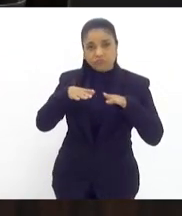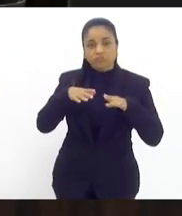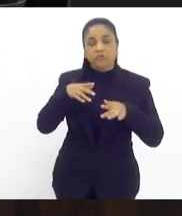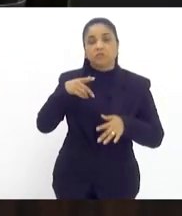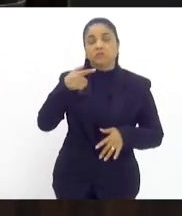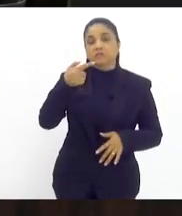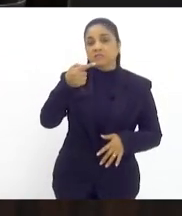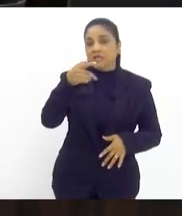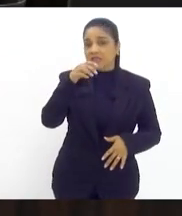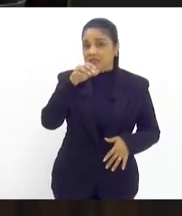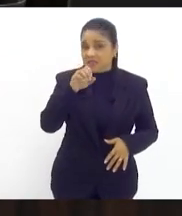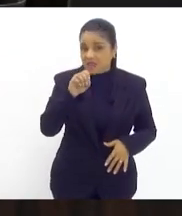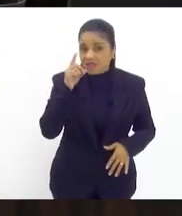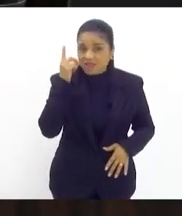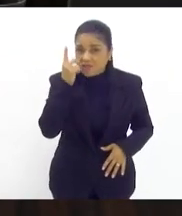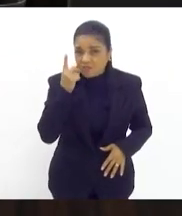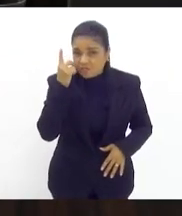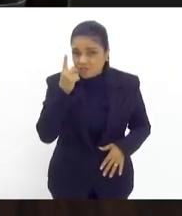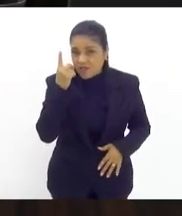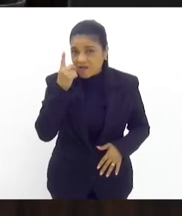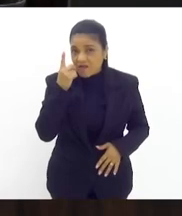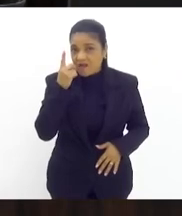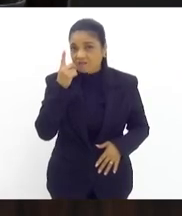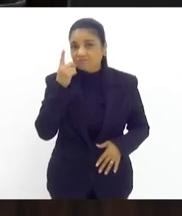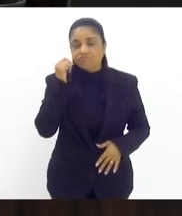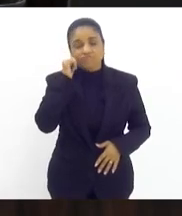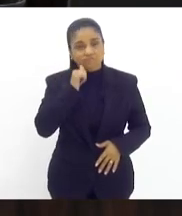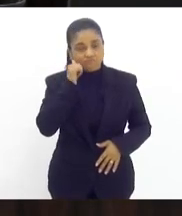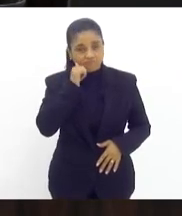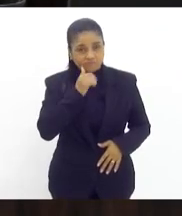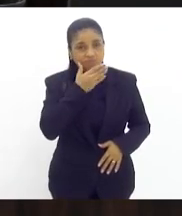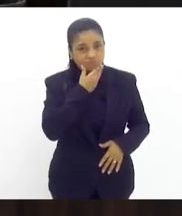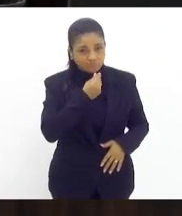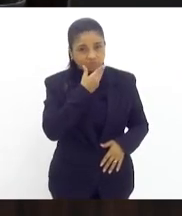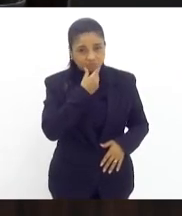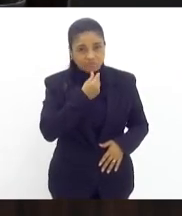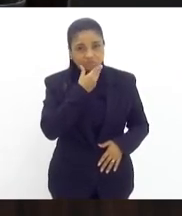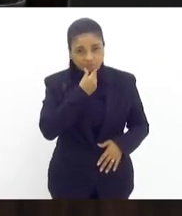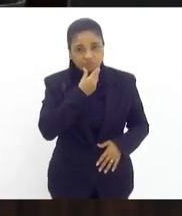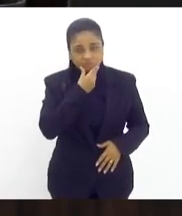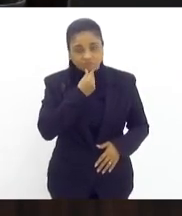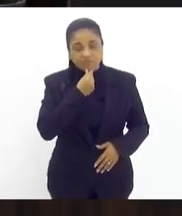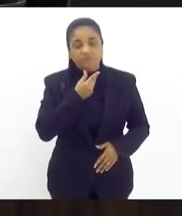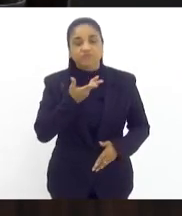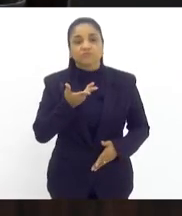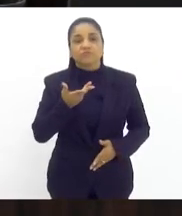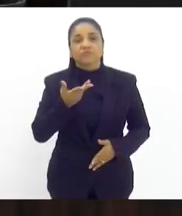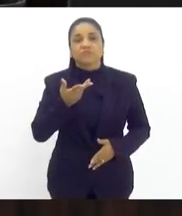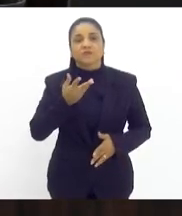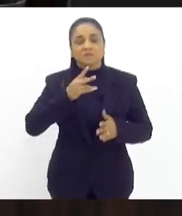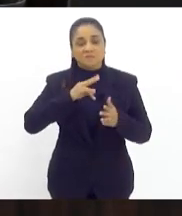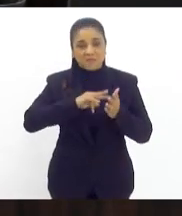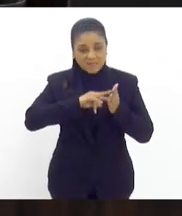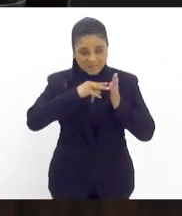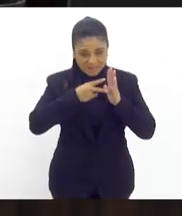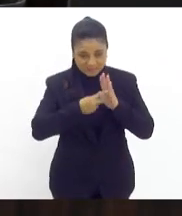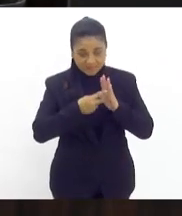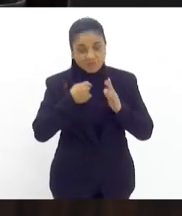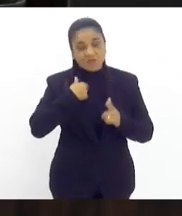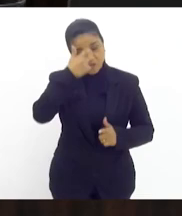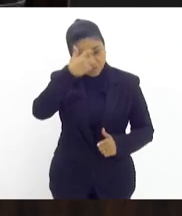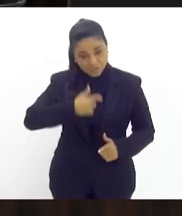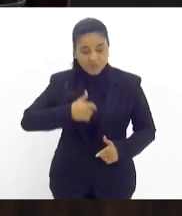não acredito deputados e deputadas ainda sendo redundante mas eu gosto de ser nesse sentido só para lembrar que a gente existe